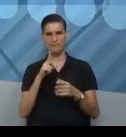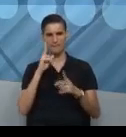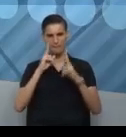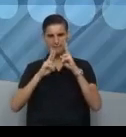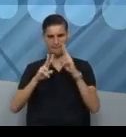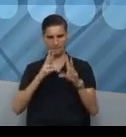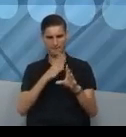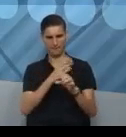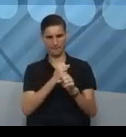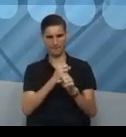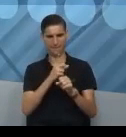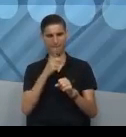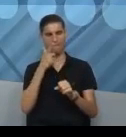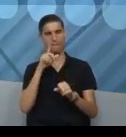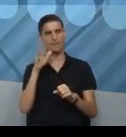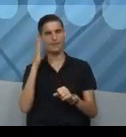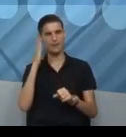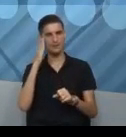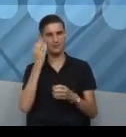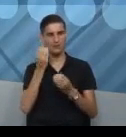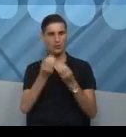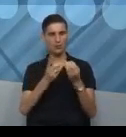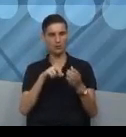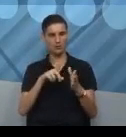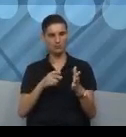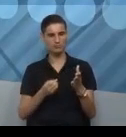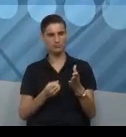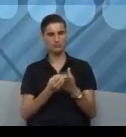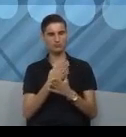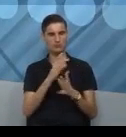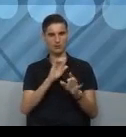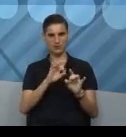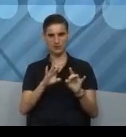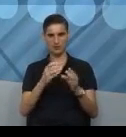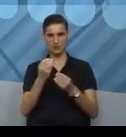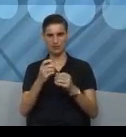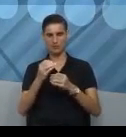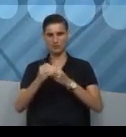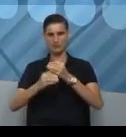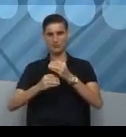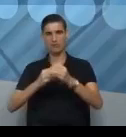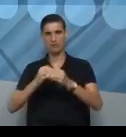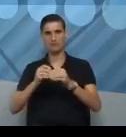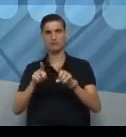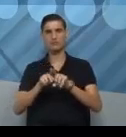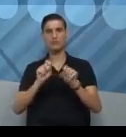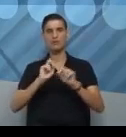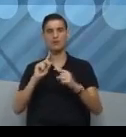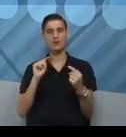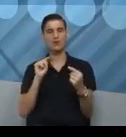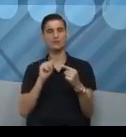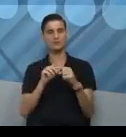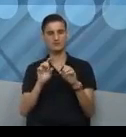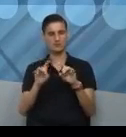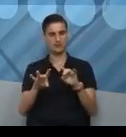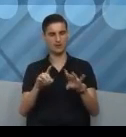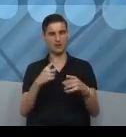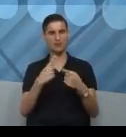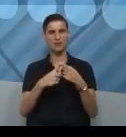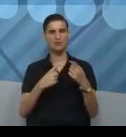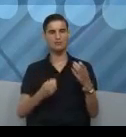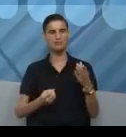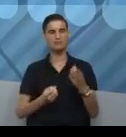essas equações, você saiba como elas são formadas, de como elas são compostas, qual é o objetivo delas, por que elas